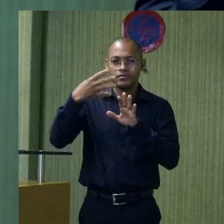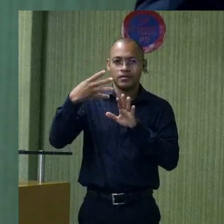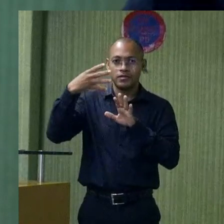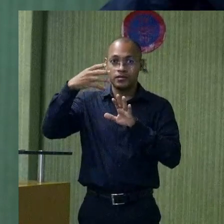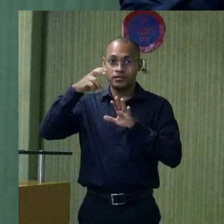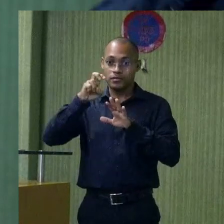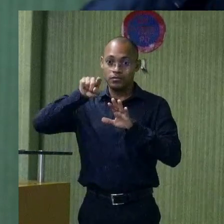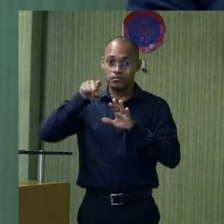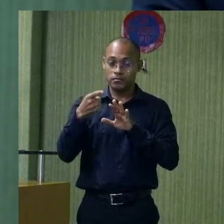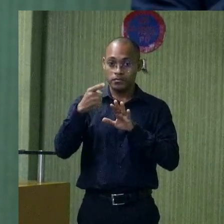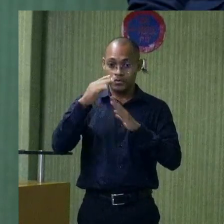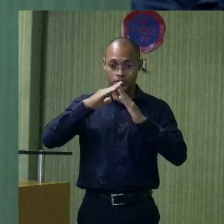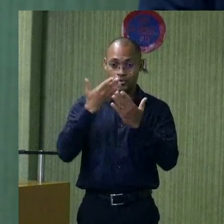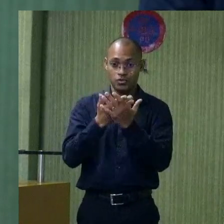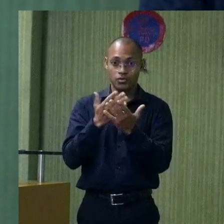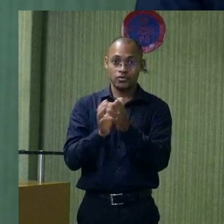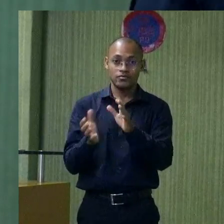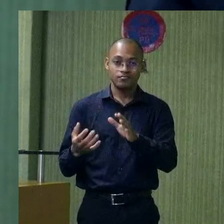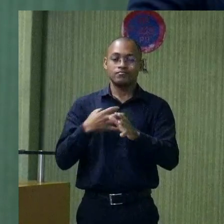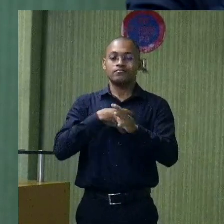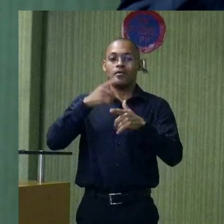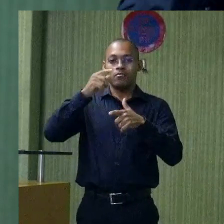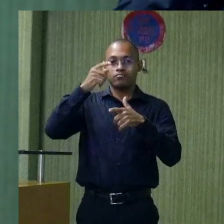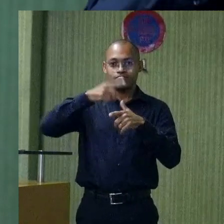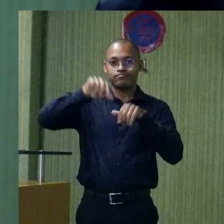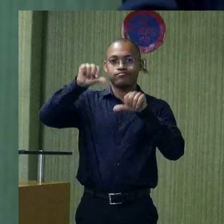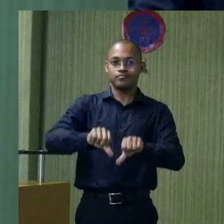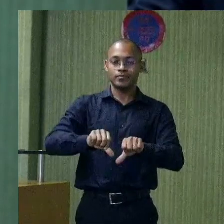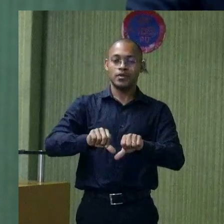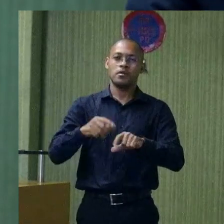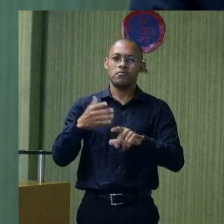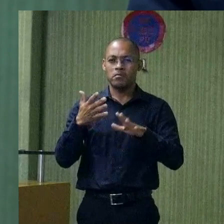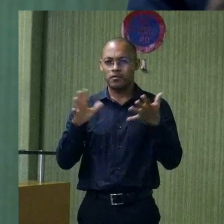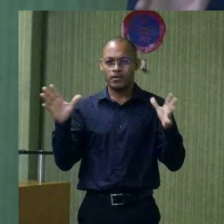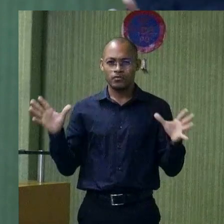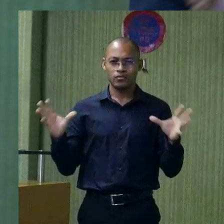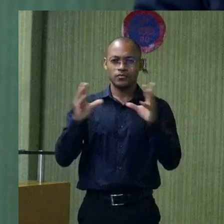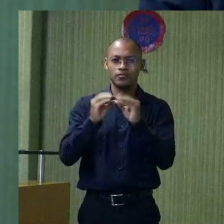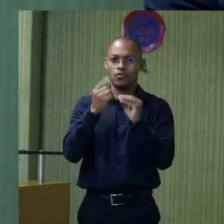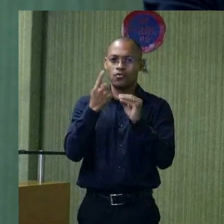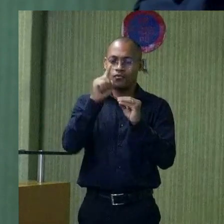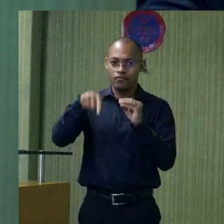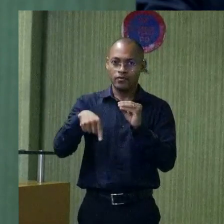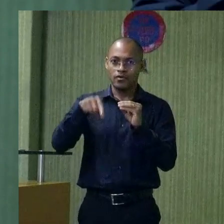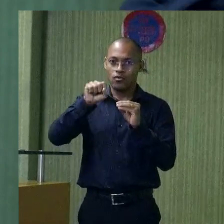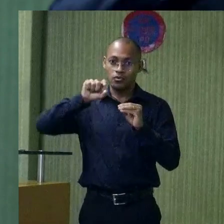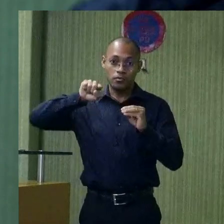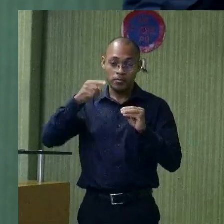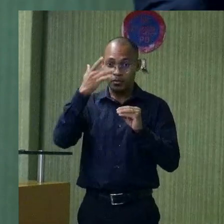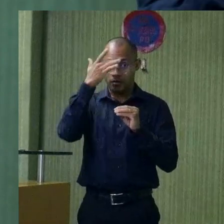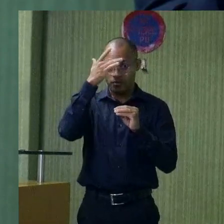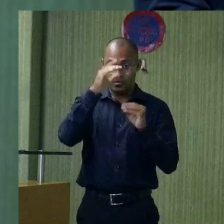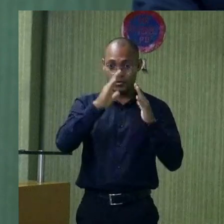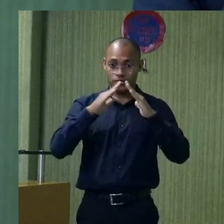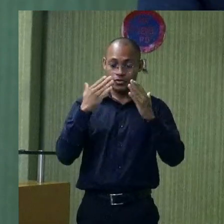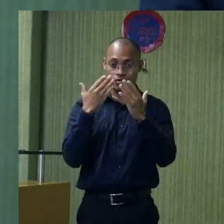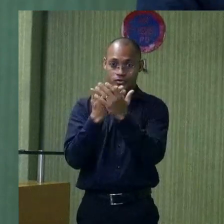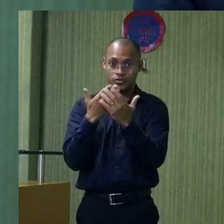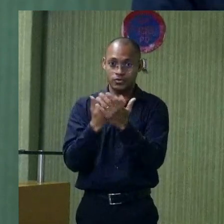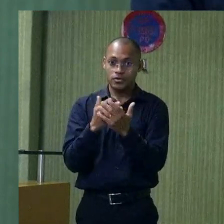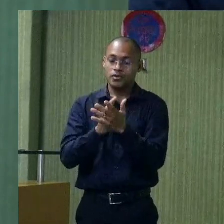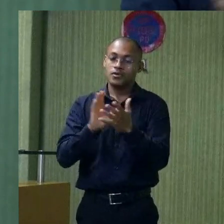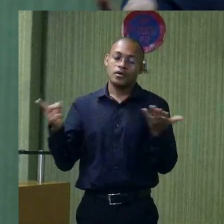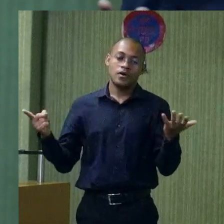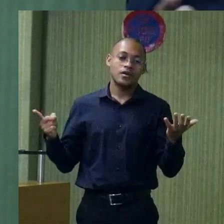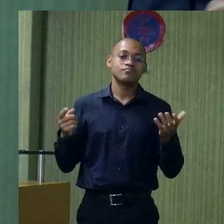escolas municipais foram afetadas no total cerca de 1,8000 escolas estaduais e municipais foram impactadas